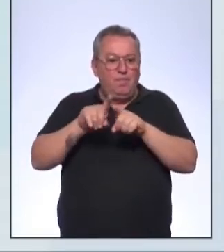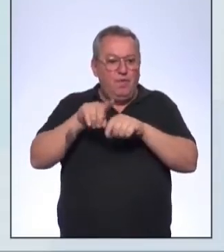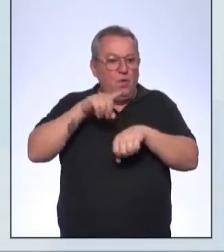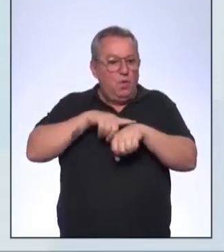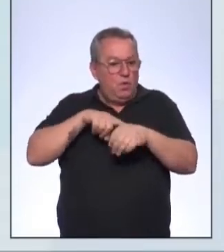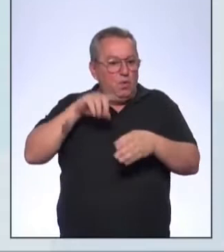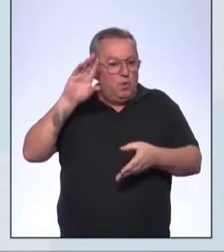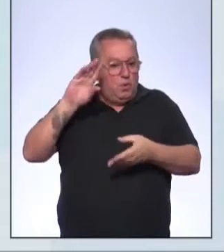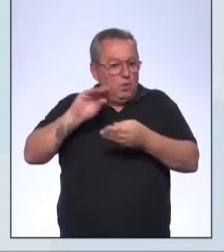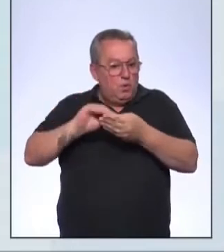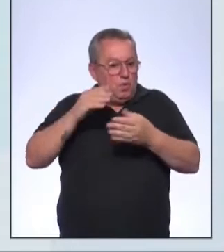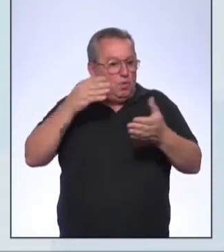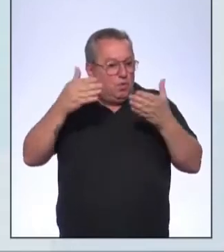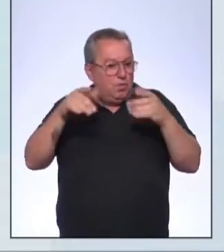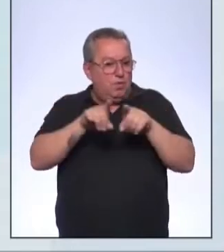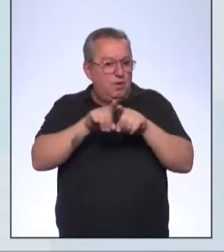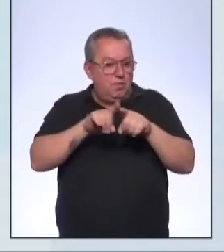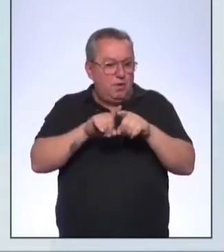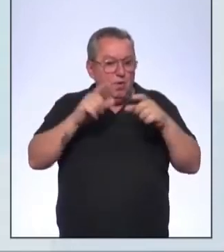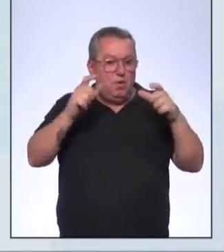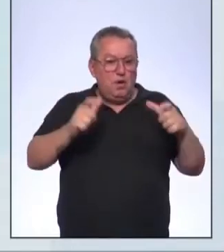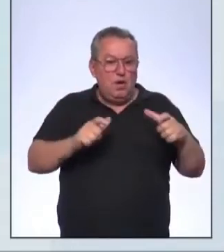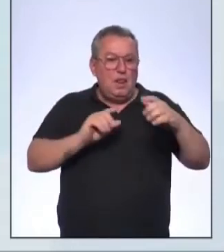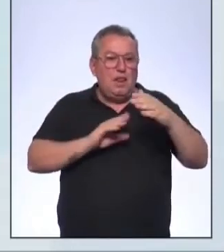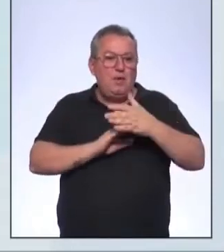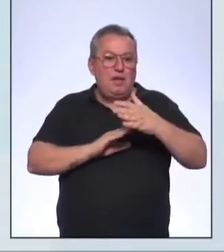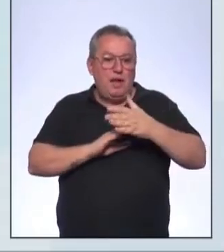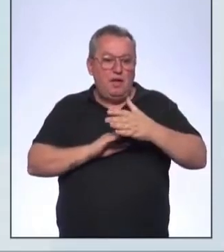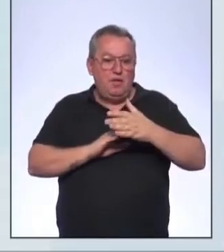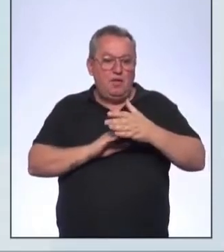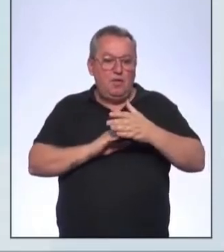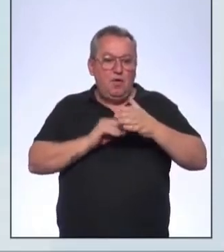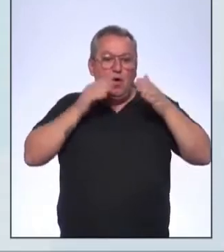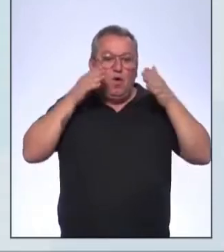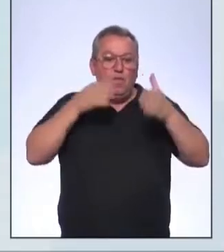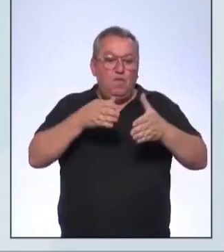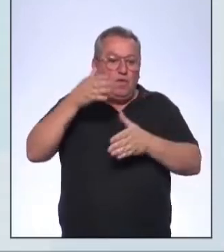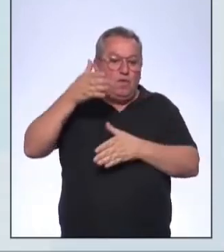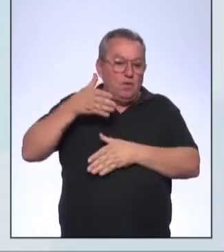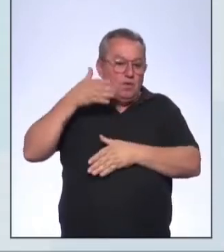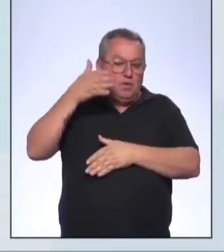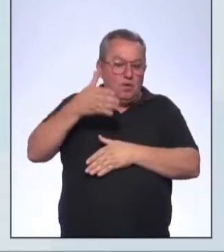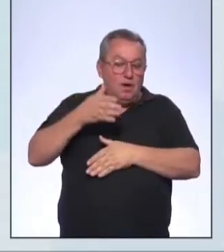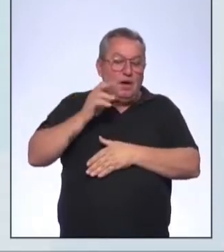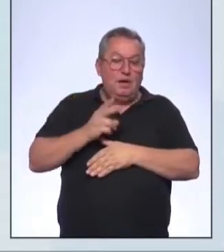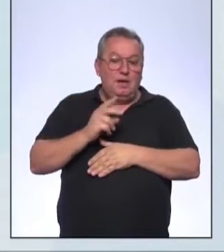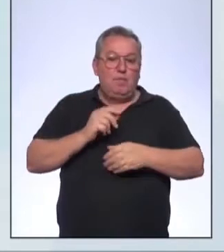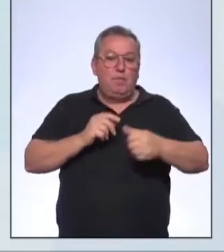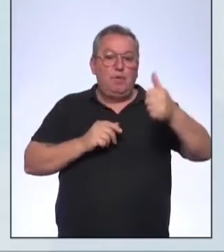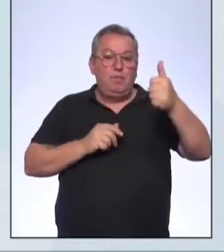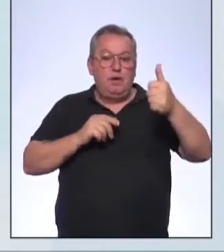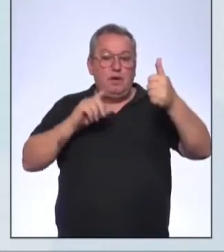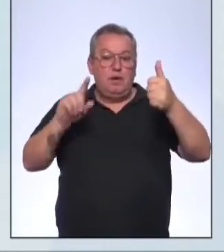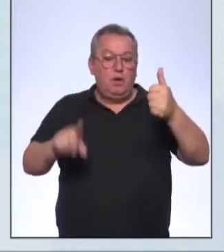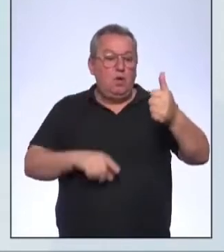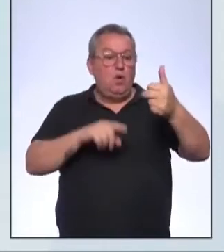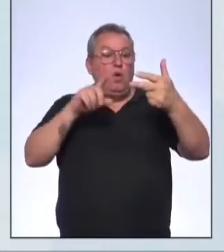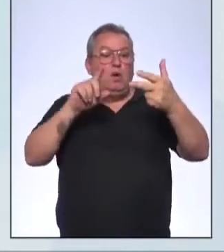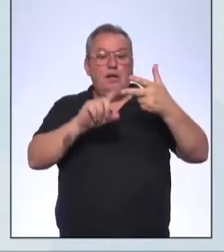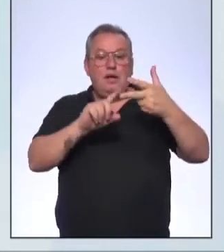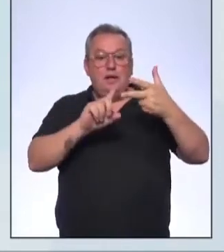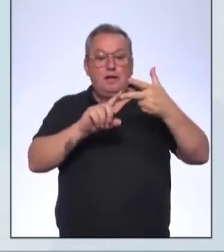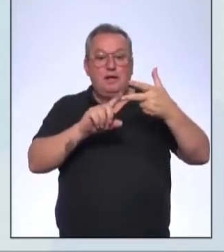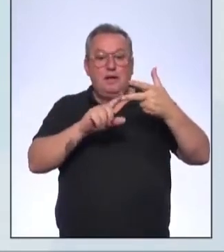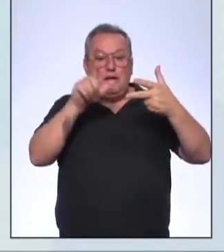cronológico quanto psicológico e o espaço limitado foco narrativo quando eu falo de foco narrativo estou me referindo